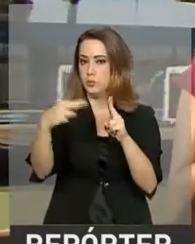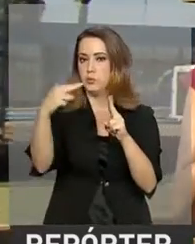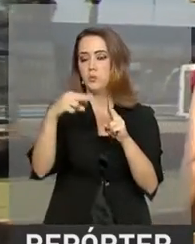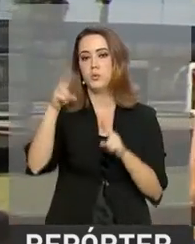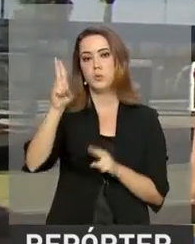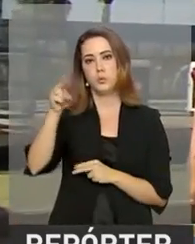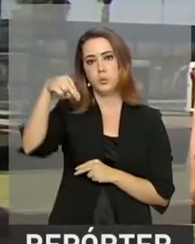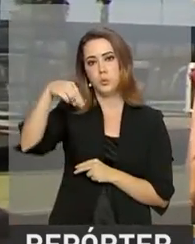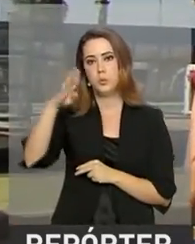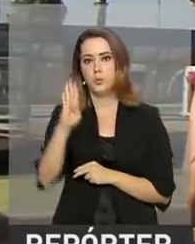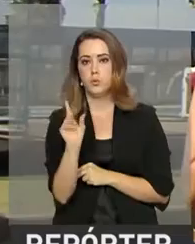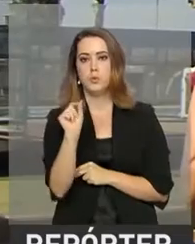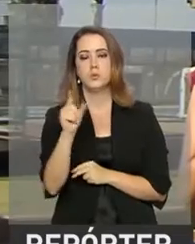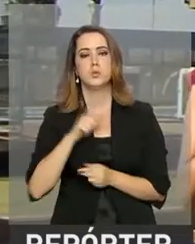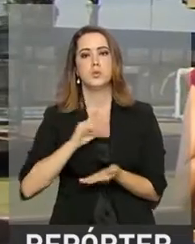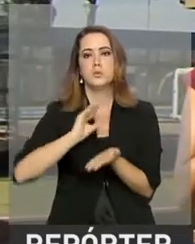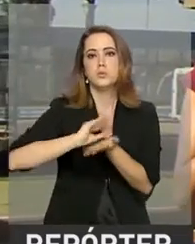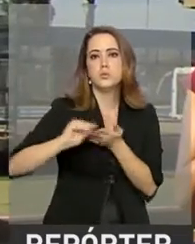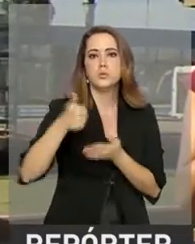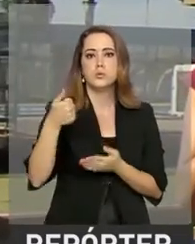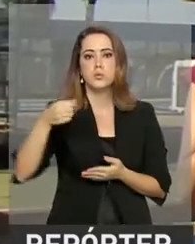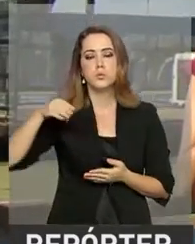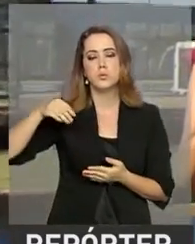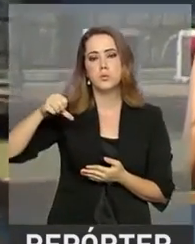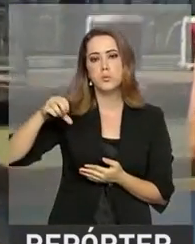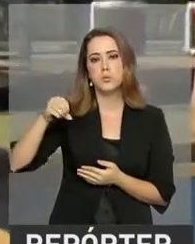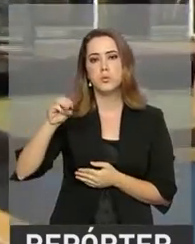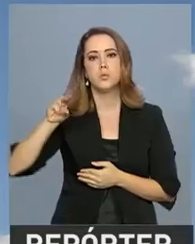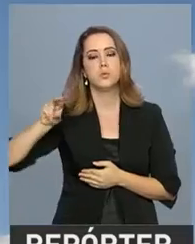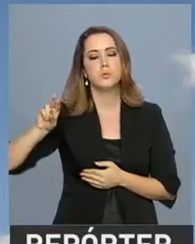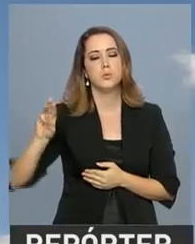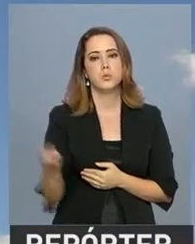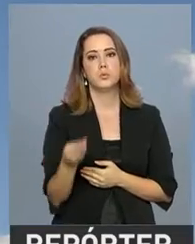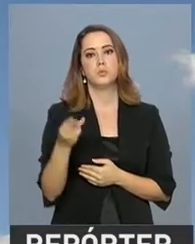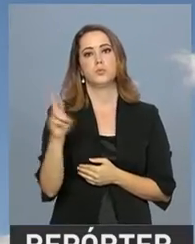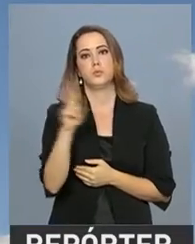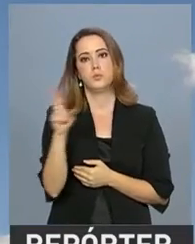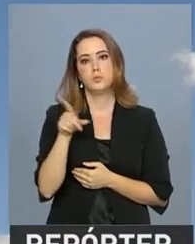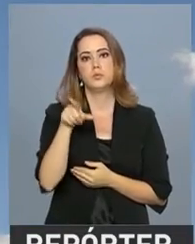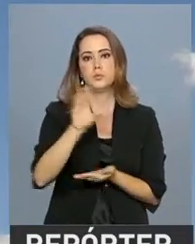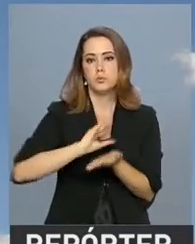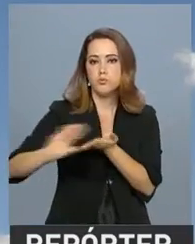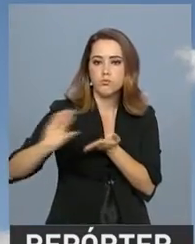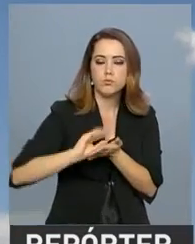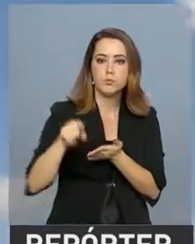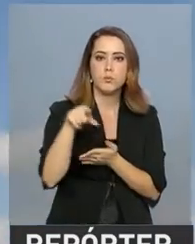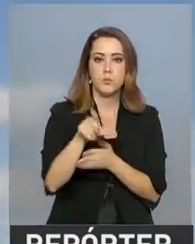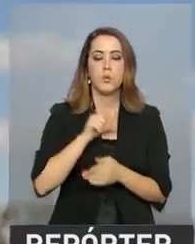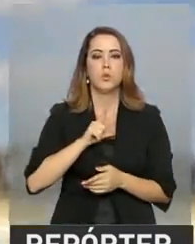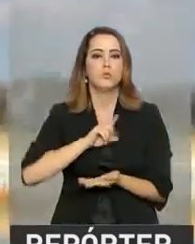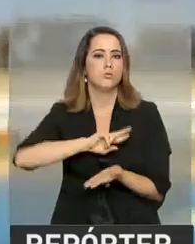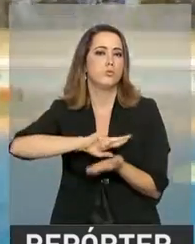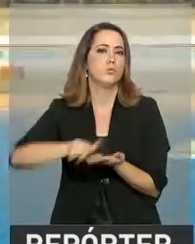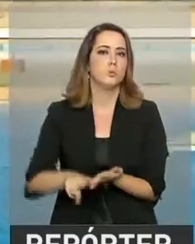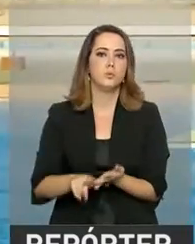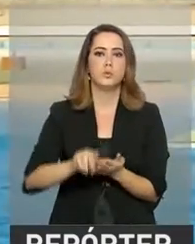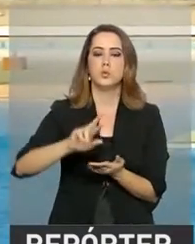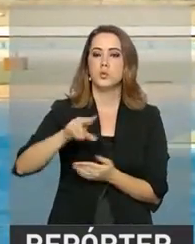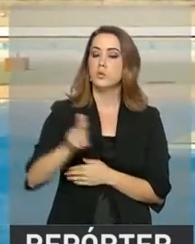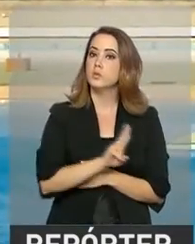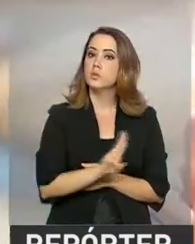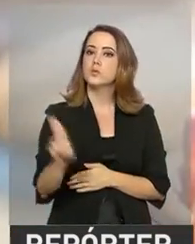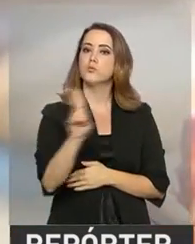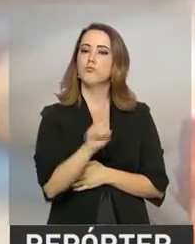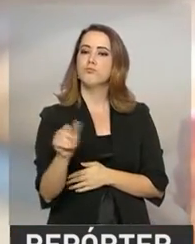R$ 1.900.000 foram investidos pelo governo federal na construção do espaço. Grandes nomes dos saltos ornamentais que foram classificados para